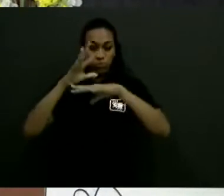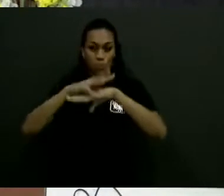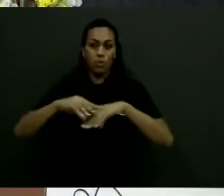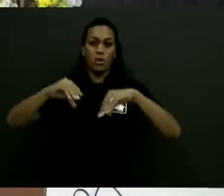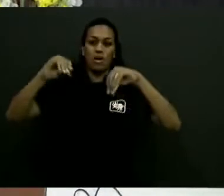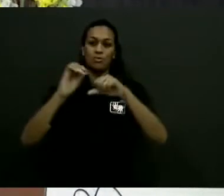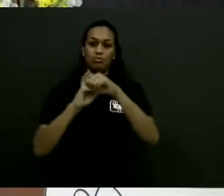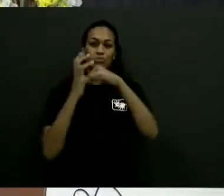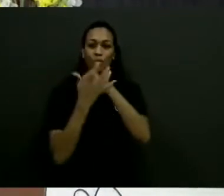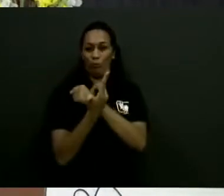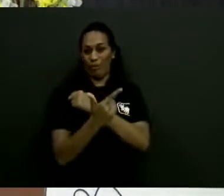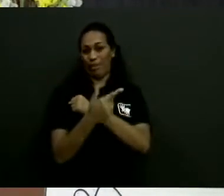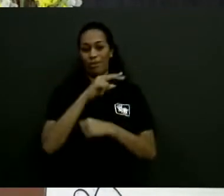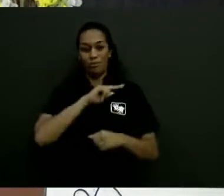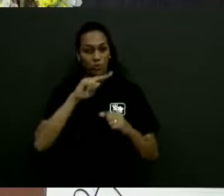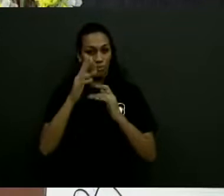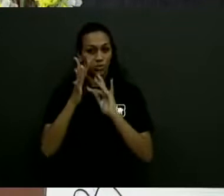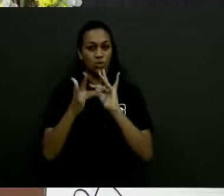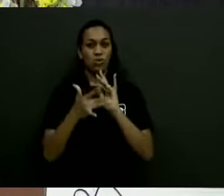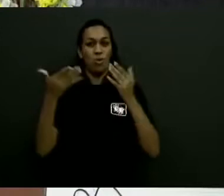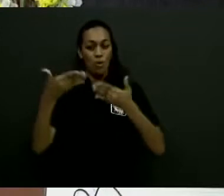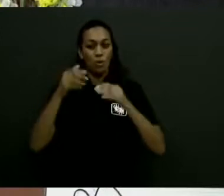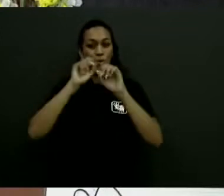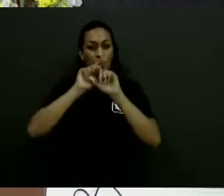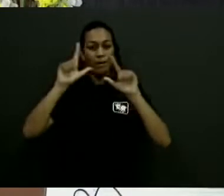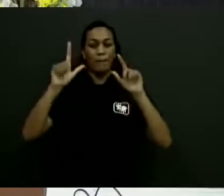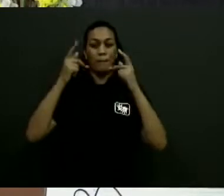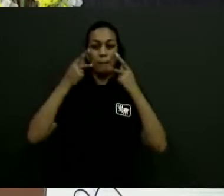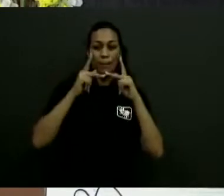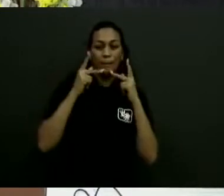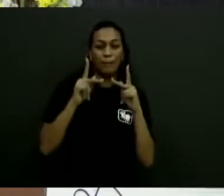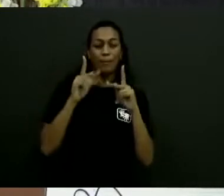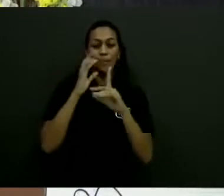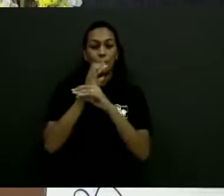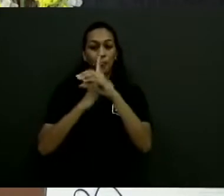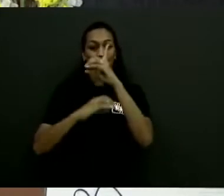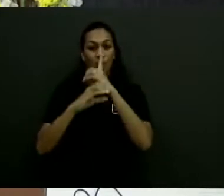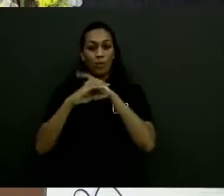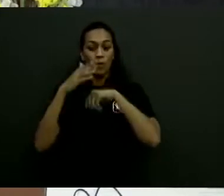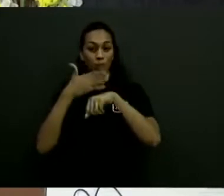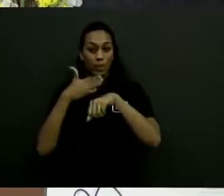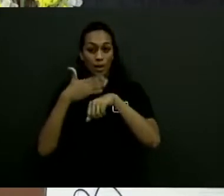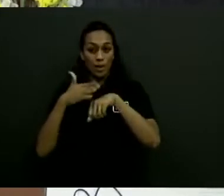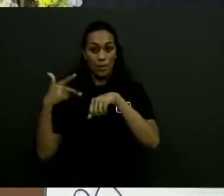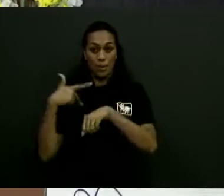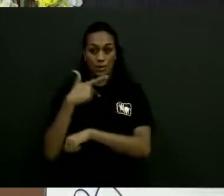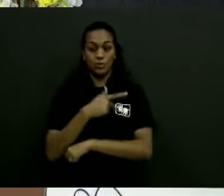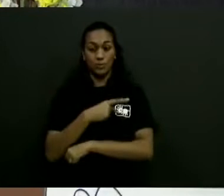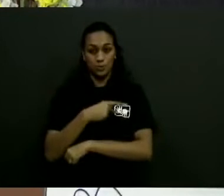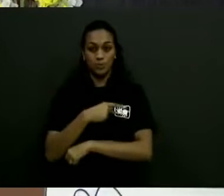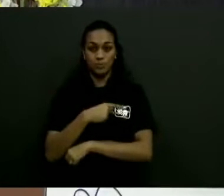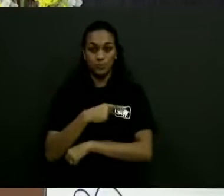Para a honra e glória do Senhor, dei testemunho hoje de manhã, no nosso culto do treinamento aqui de pastoreio de